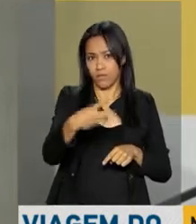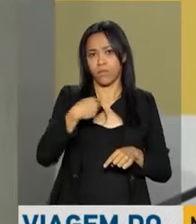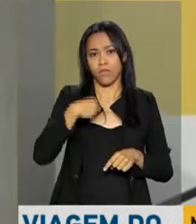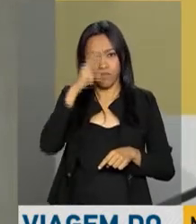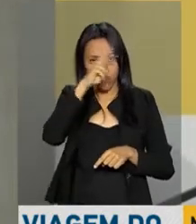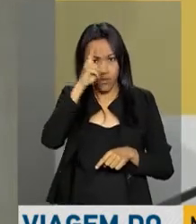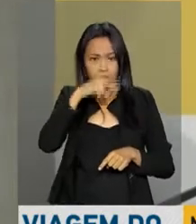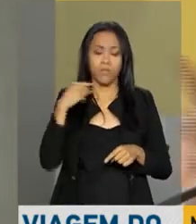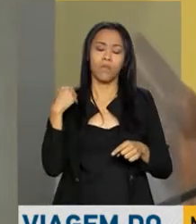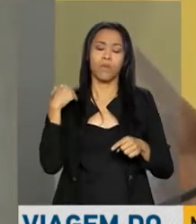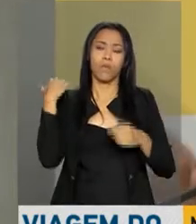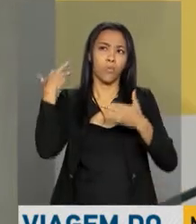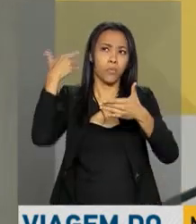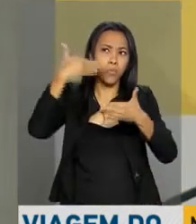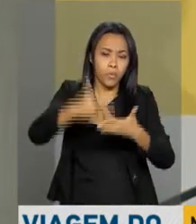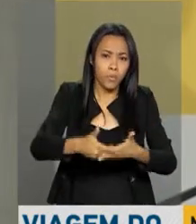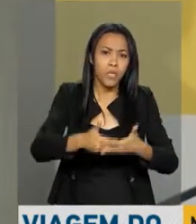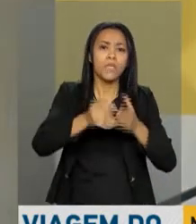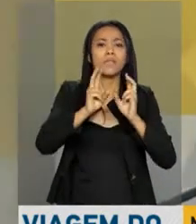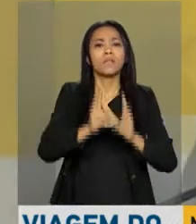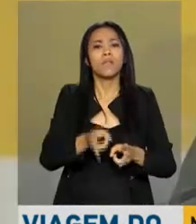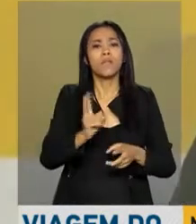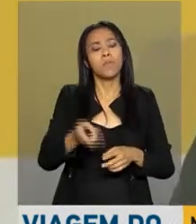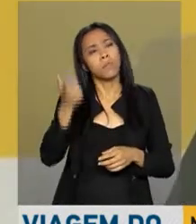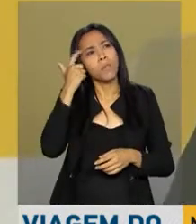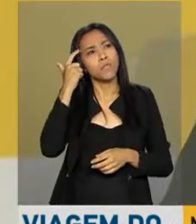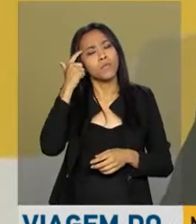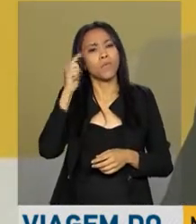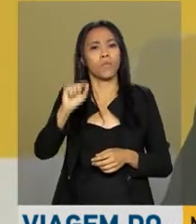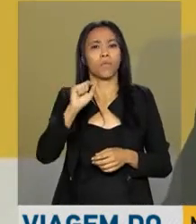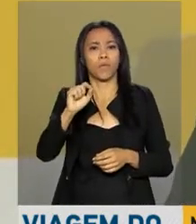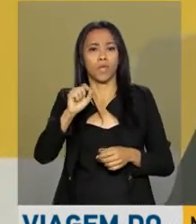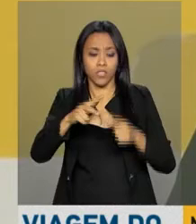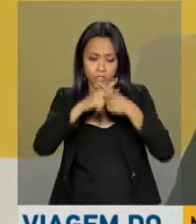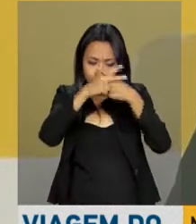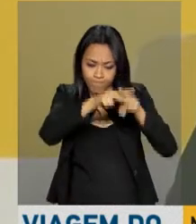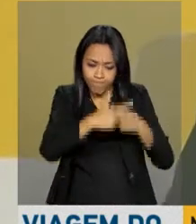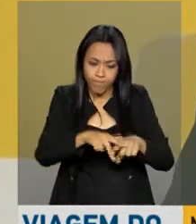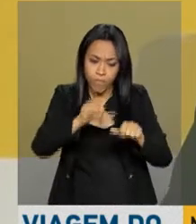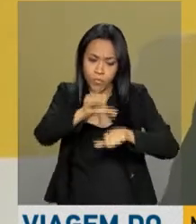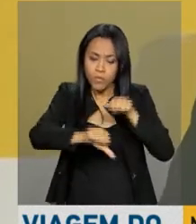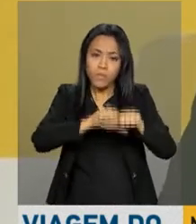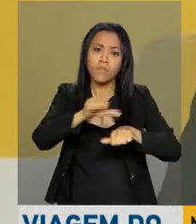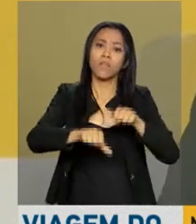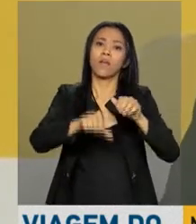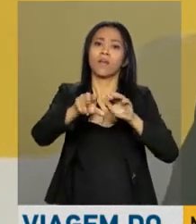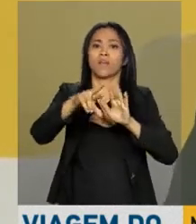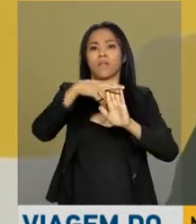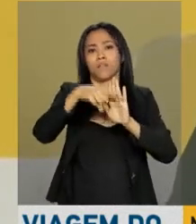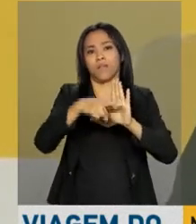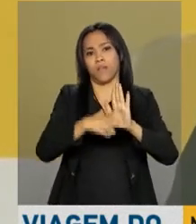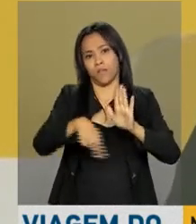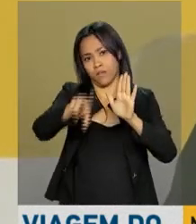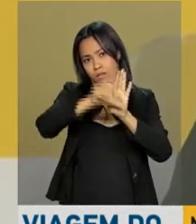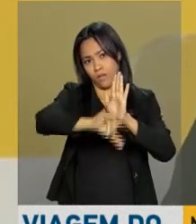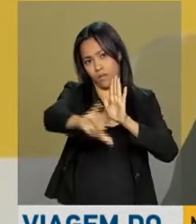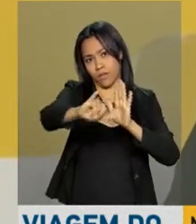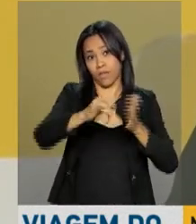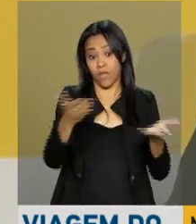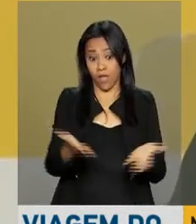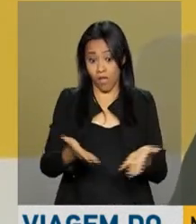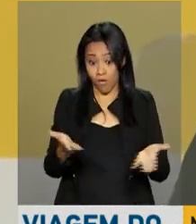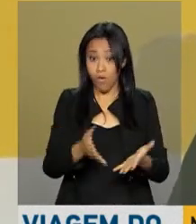ao longo do tempo sempre pensou se em modernizar a legislação trabalhista que agora está em sintonia com